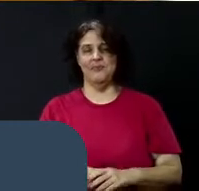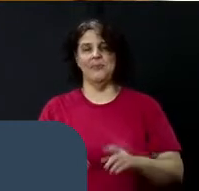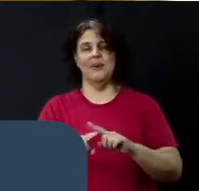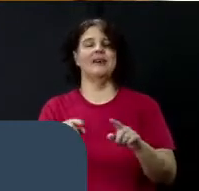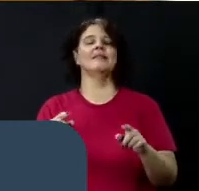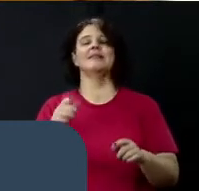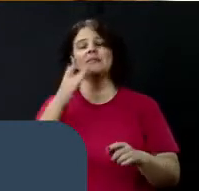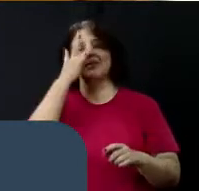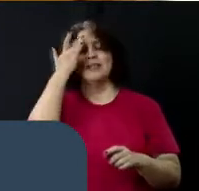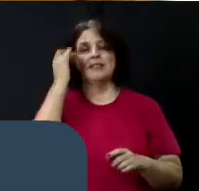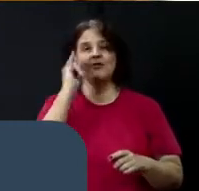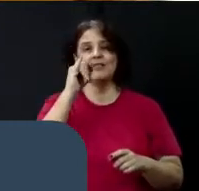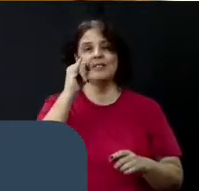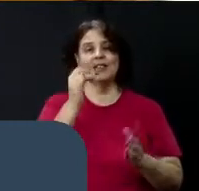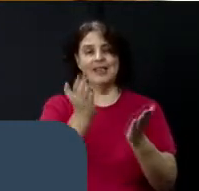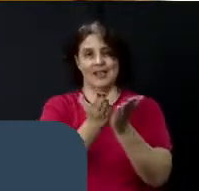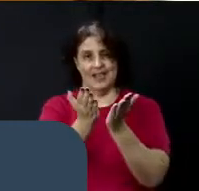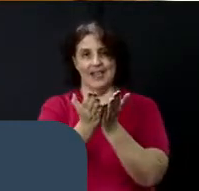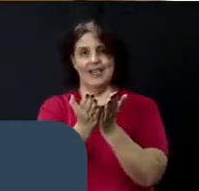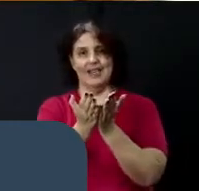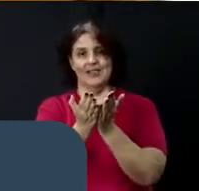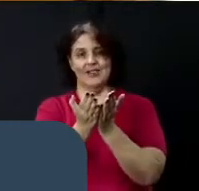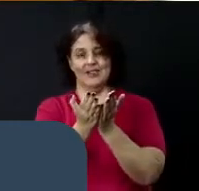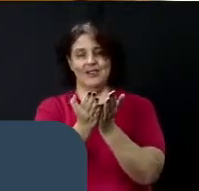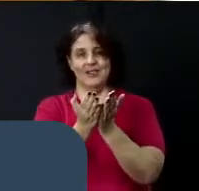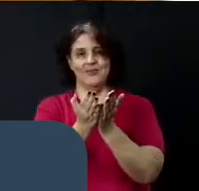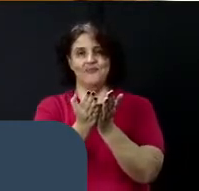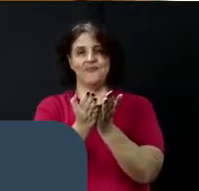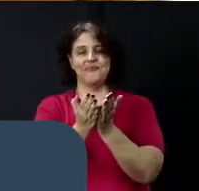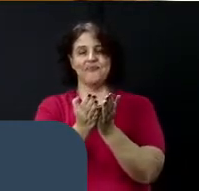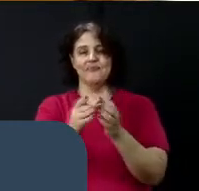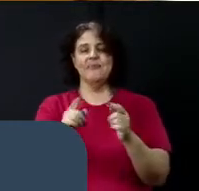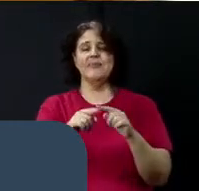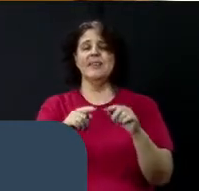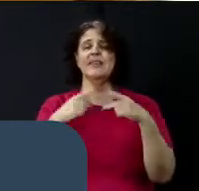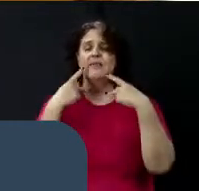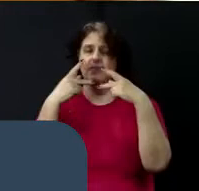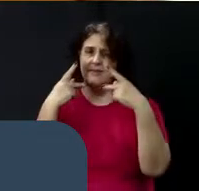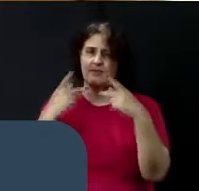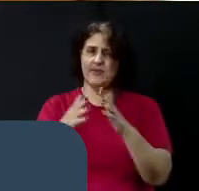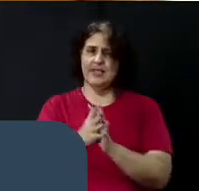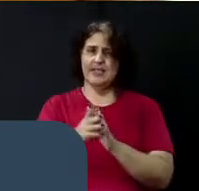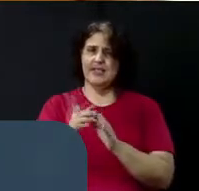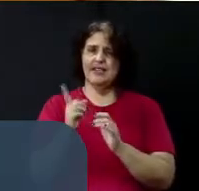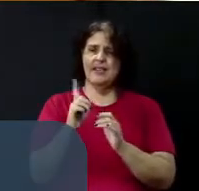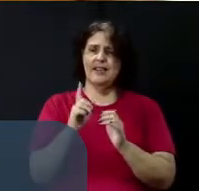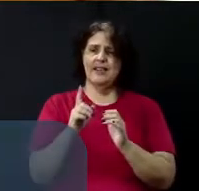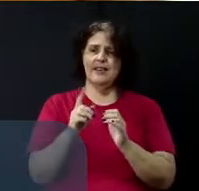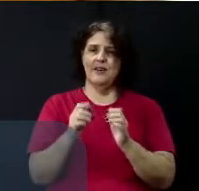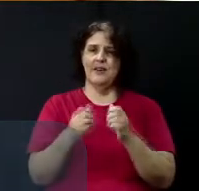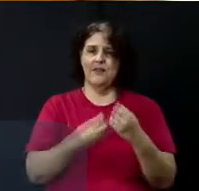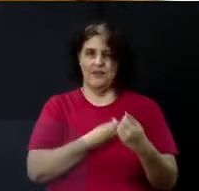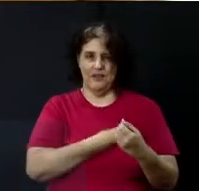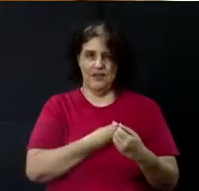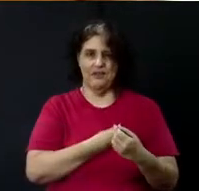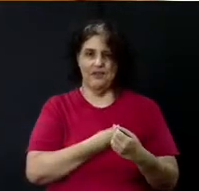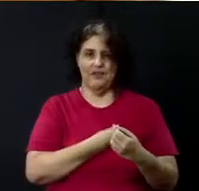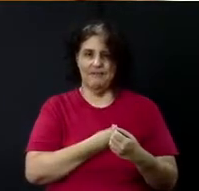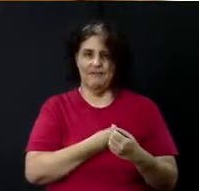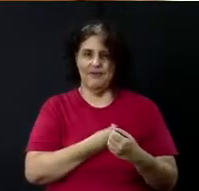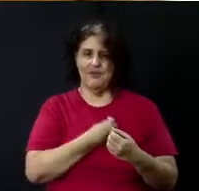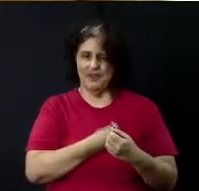e que convive no lar com alguém que não seja cristão. Vou pedir a mesma coisa: